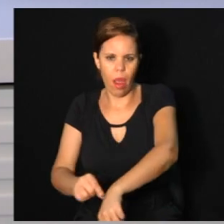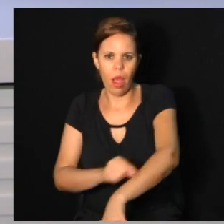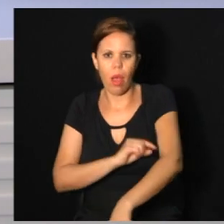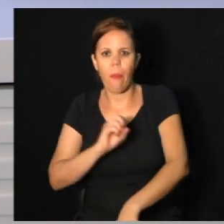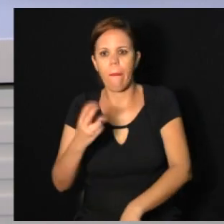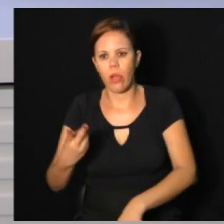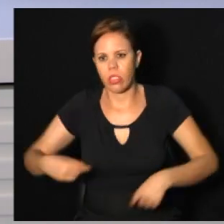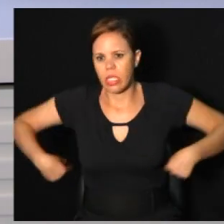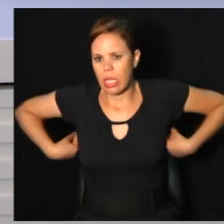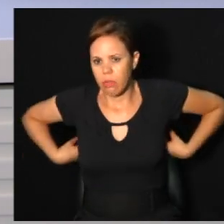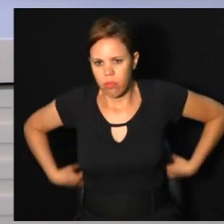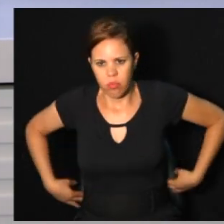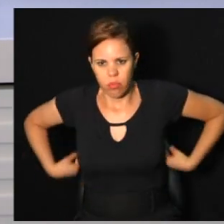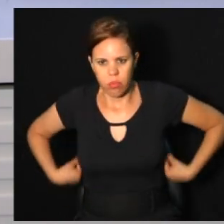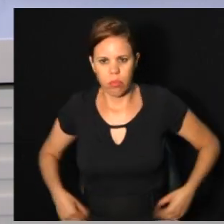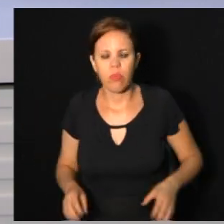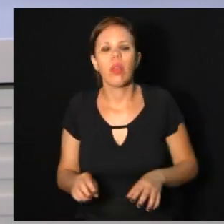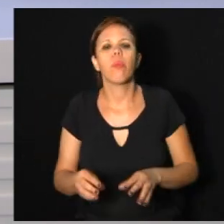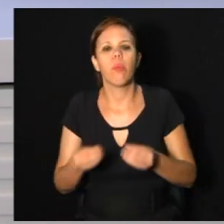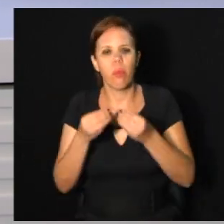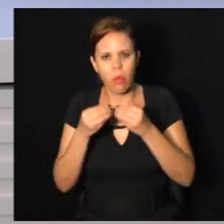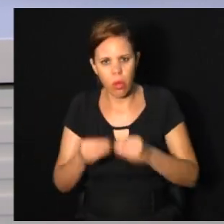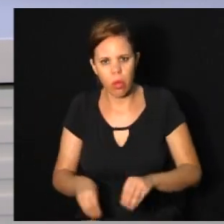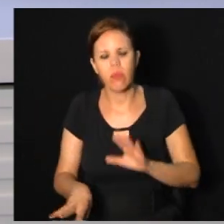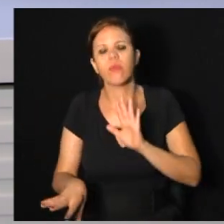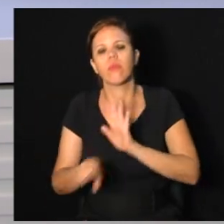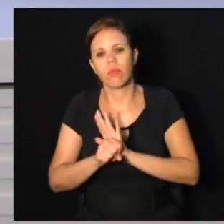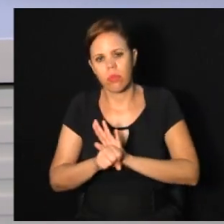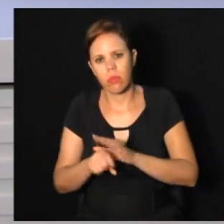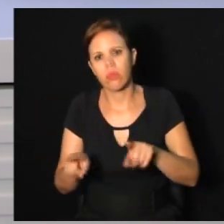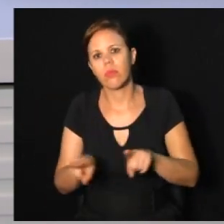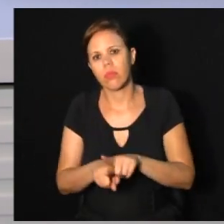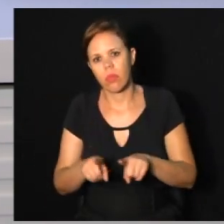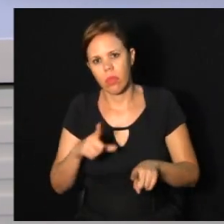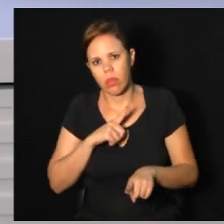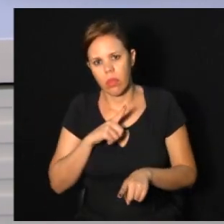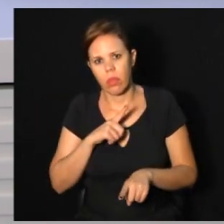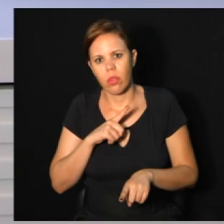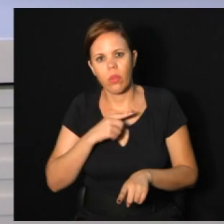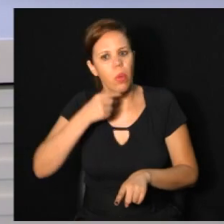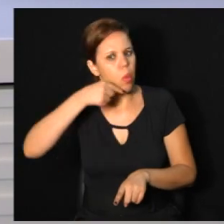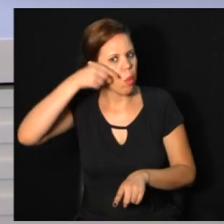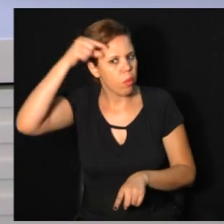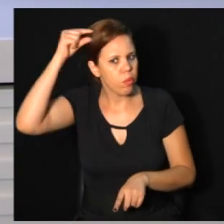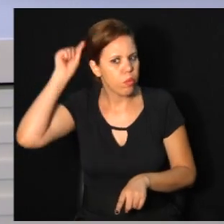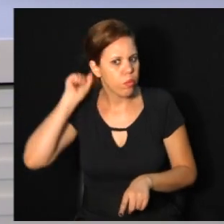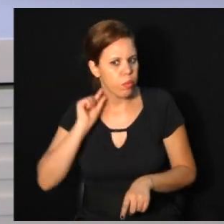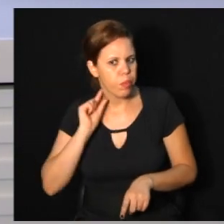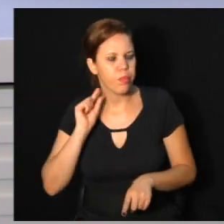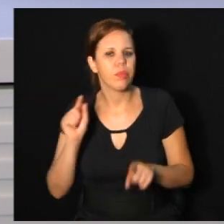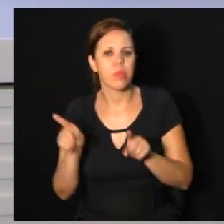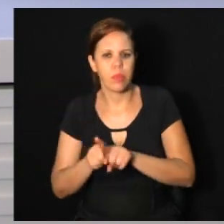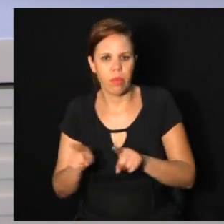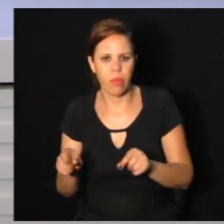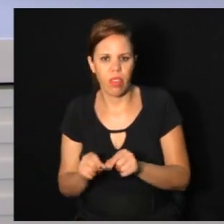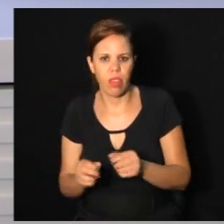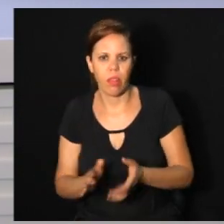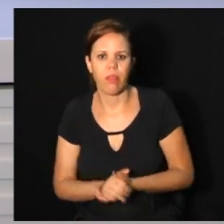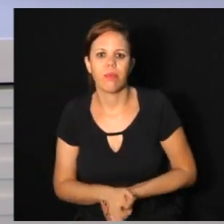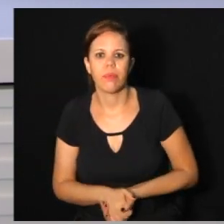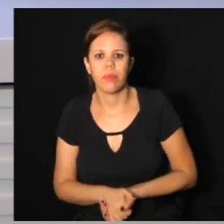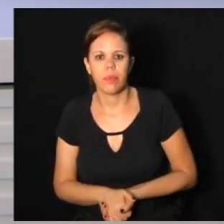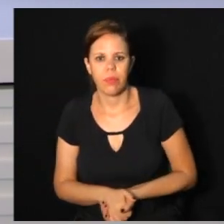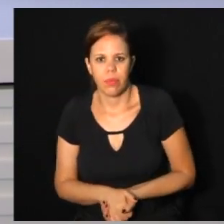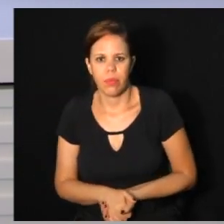do tronco, um nervo aqui da região lombar. Pode acometer o nervo do rosto e pegar o que a gente chama o